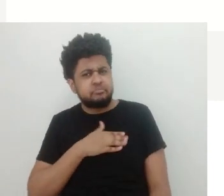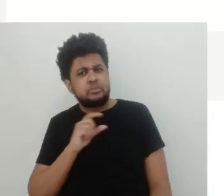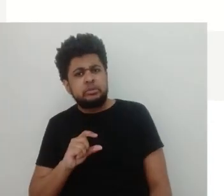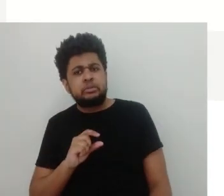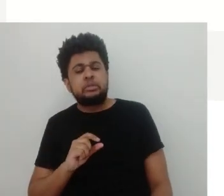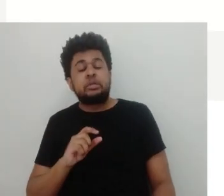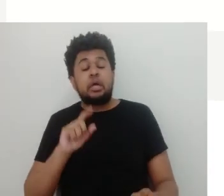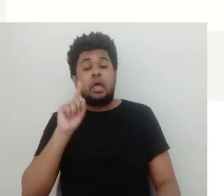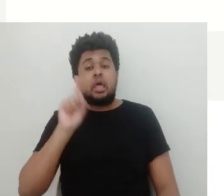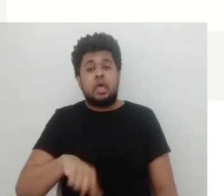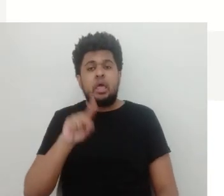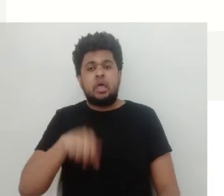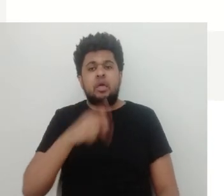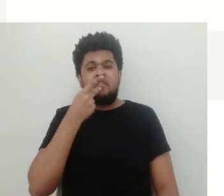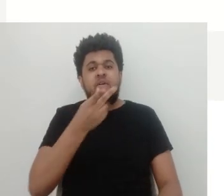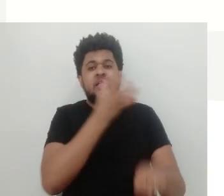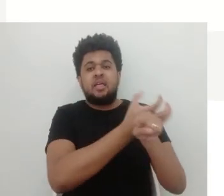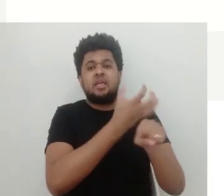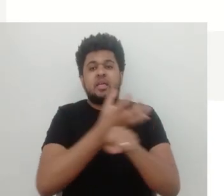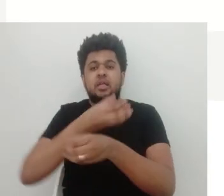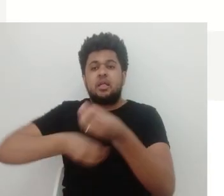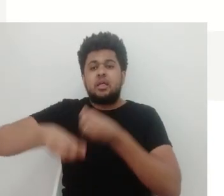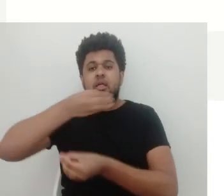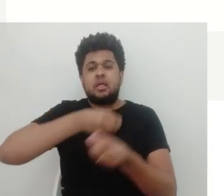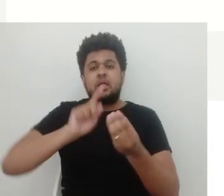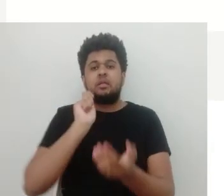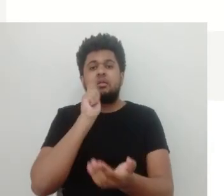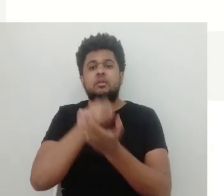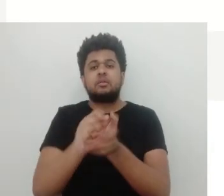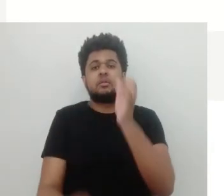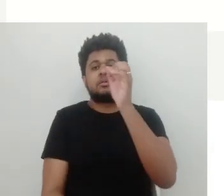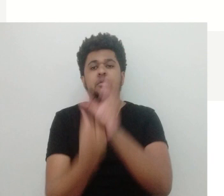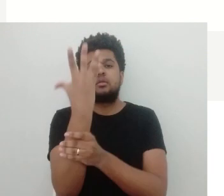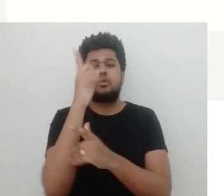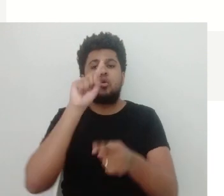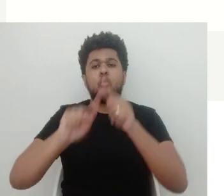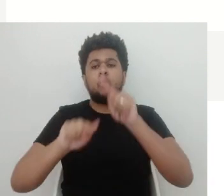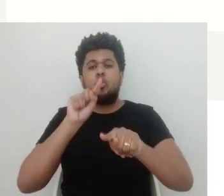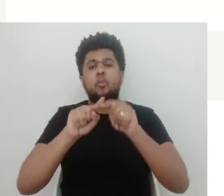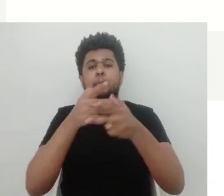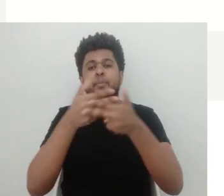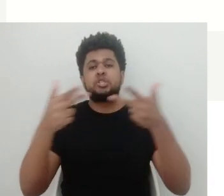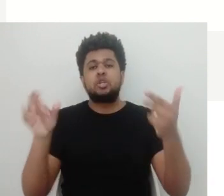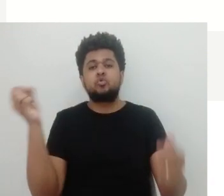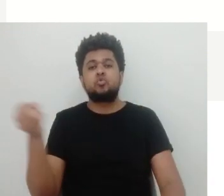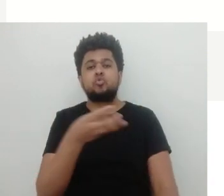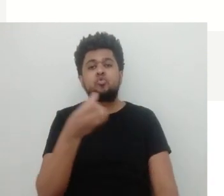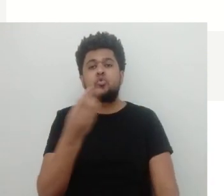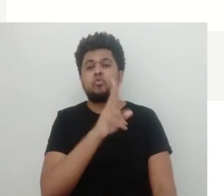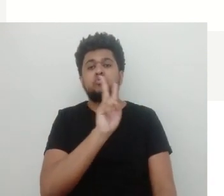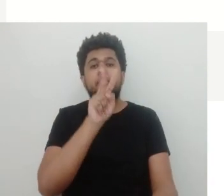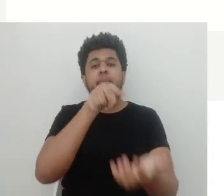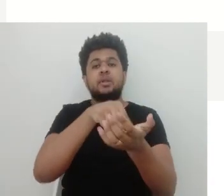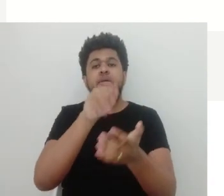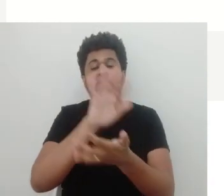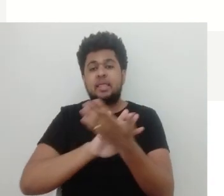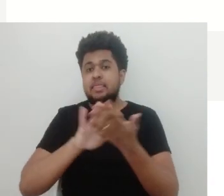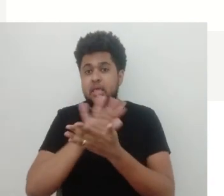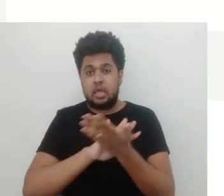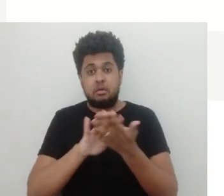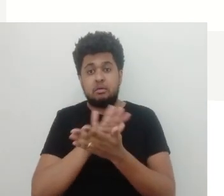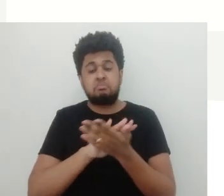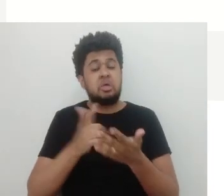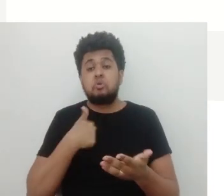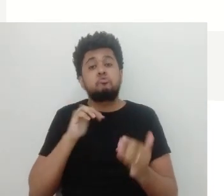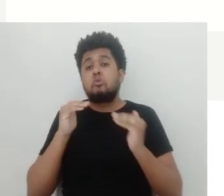respeito pelo senhor Roland Barthes, porque prefiro pensar em escolher encontrar um objeto que possa pertencer a muitos, não